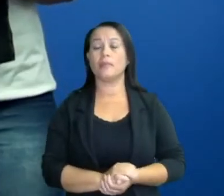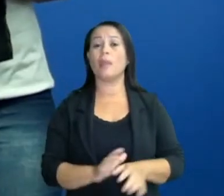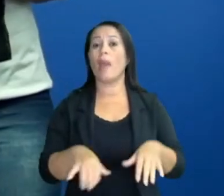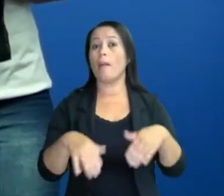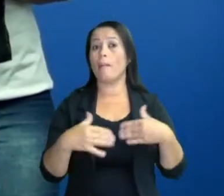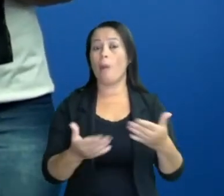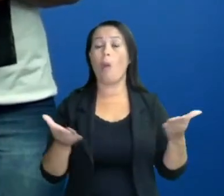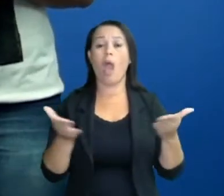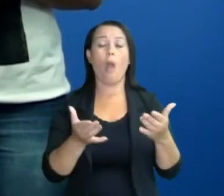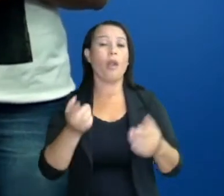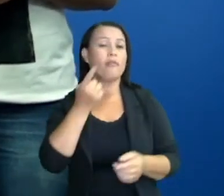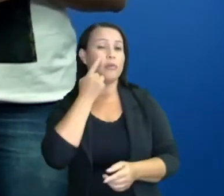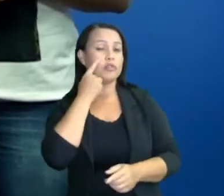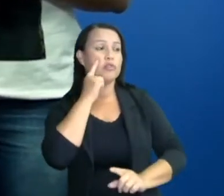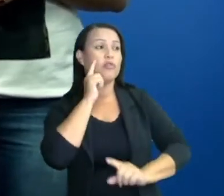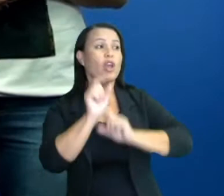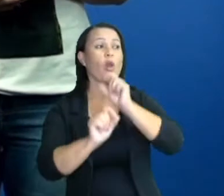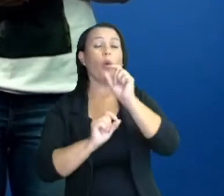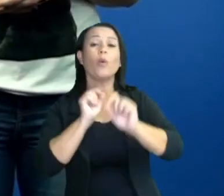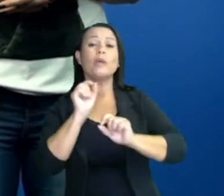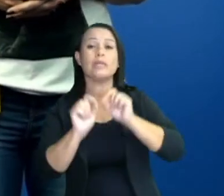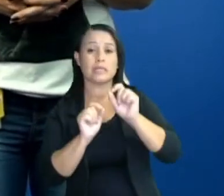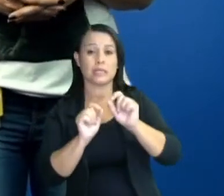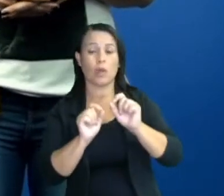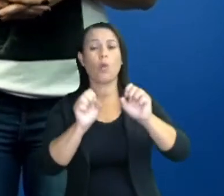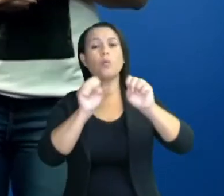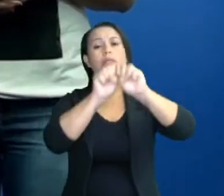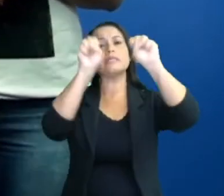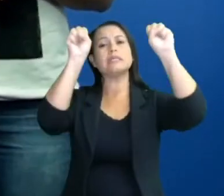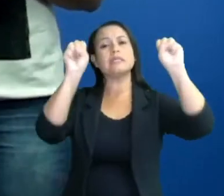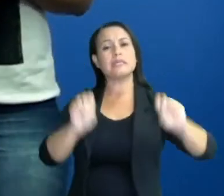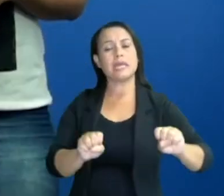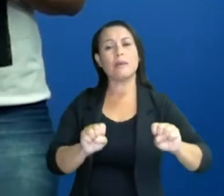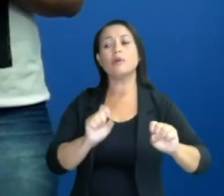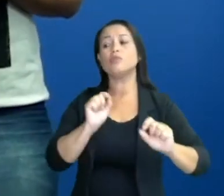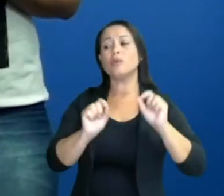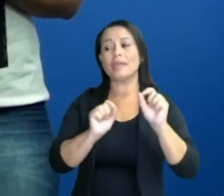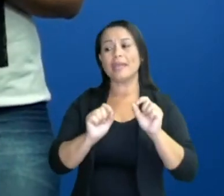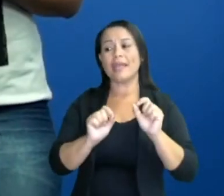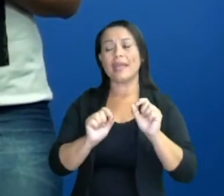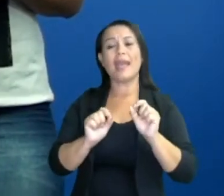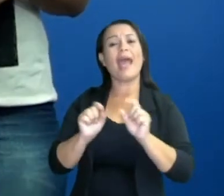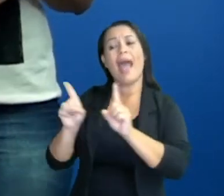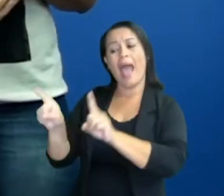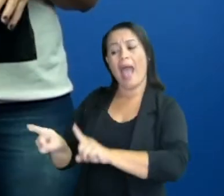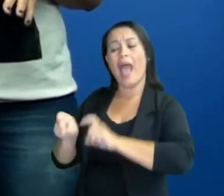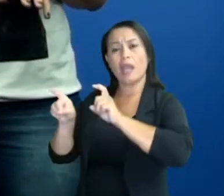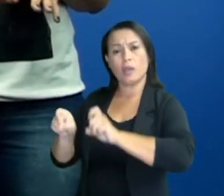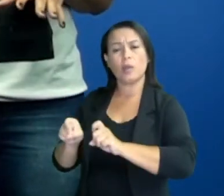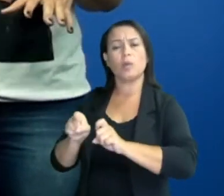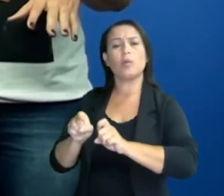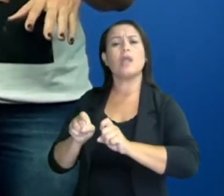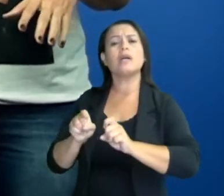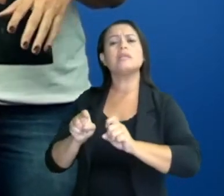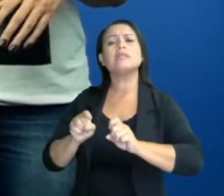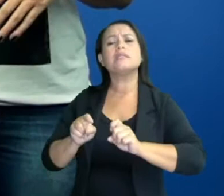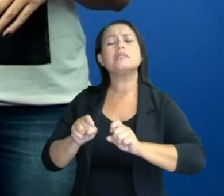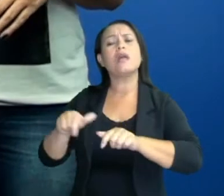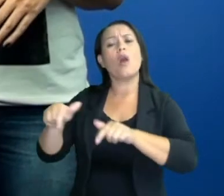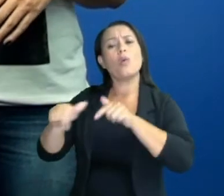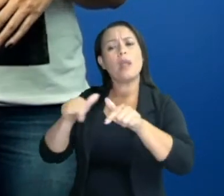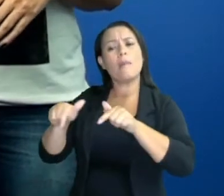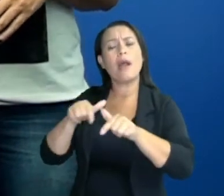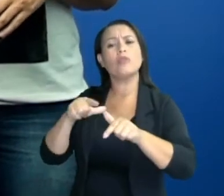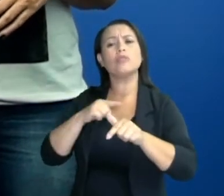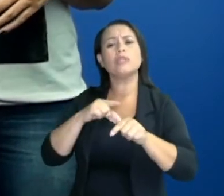e agora nós vamos ver o que são sistemas agrícolas sistemas agrícolas são as atividades que correspondem todas